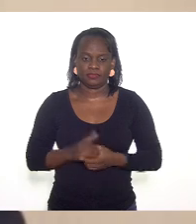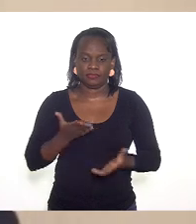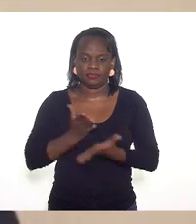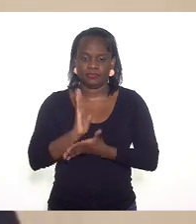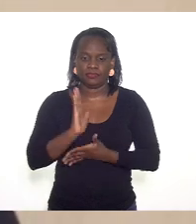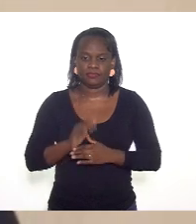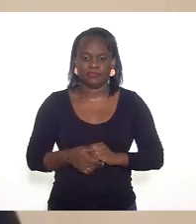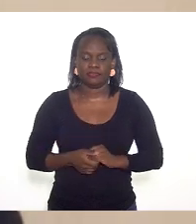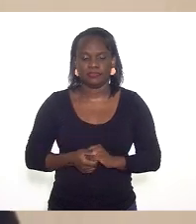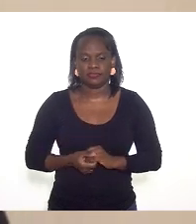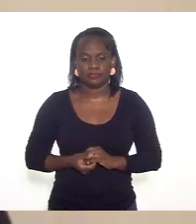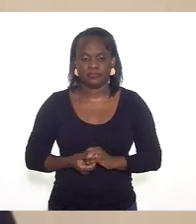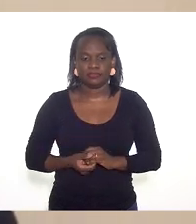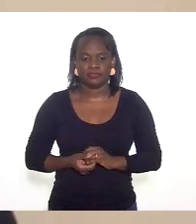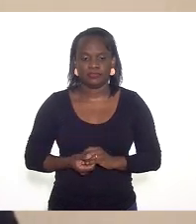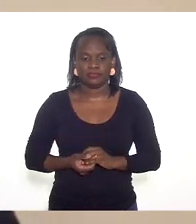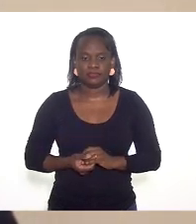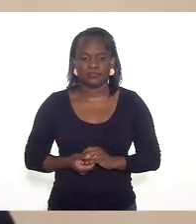aprovado.